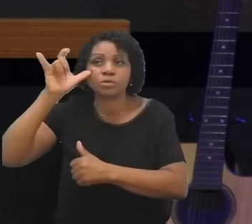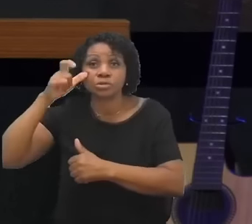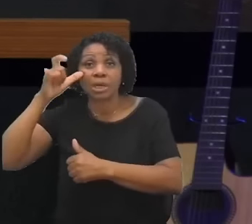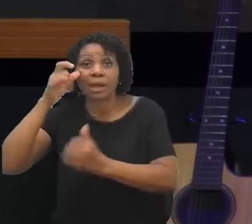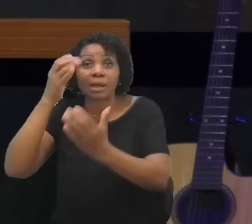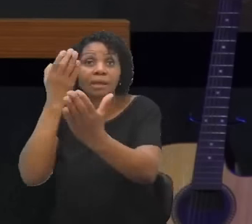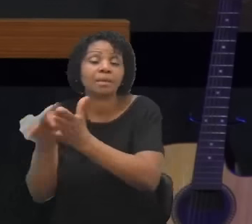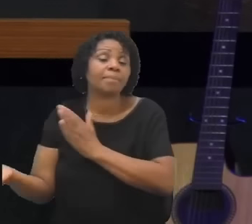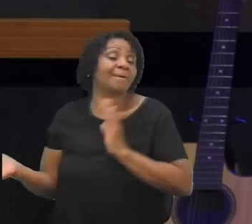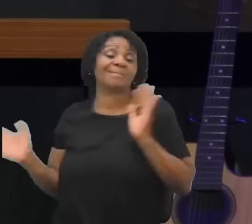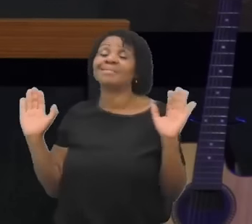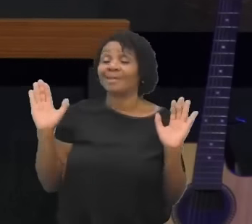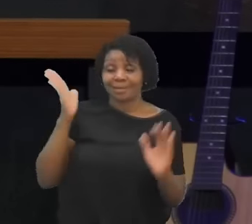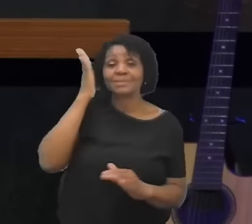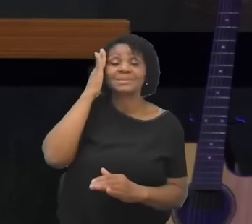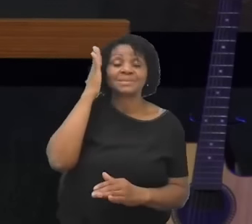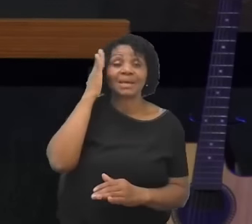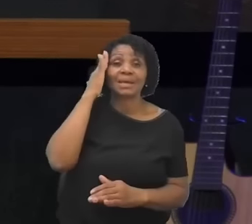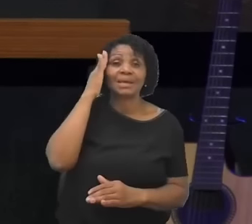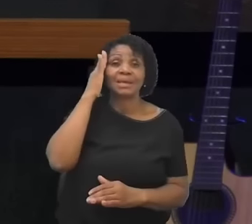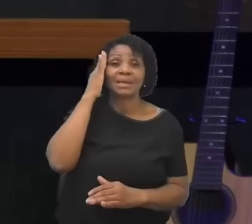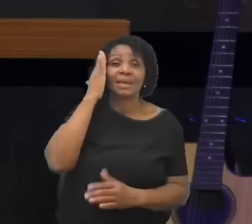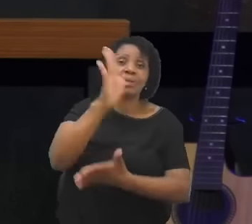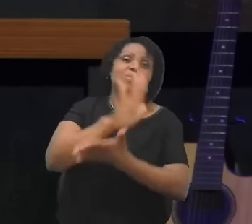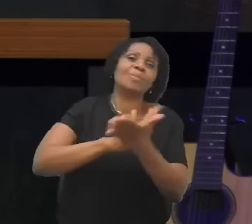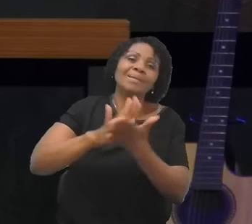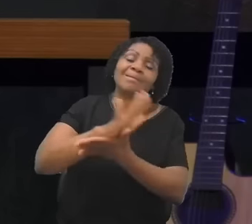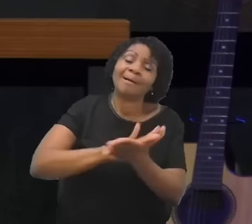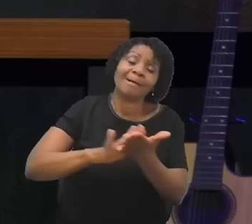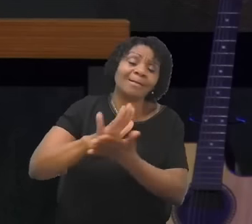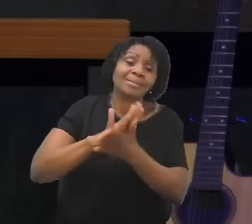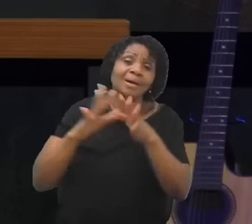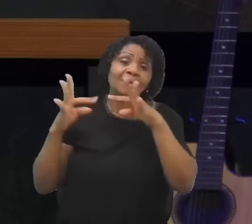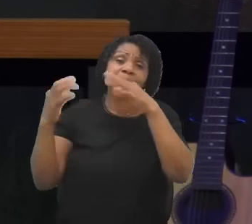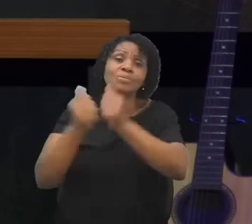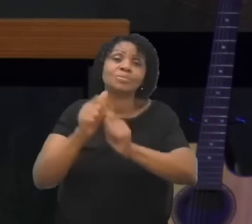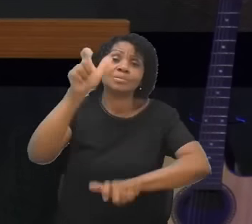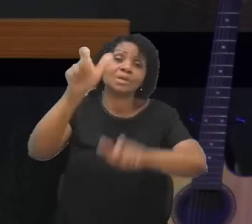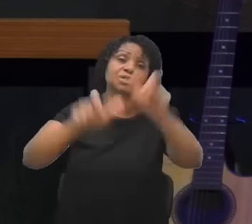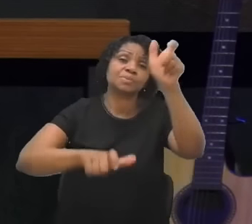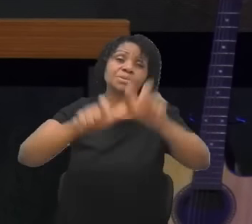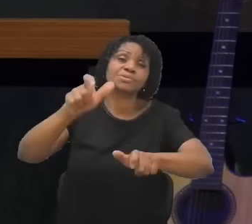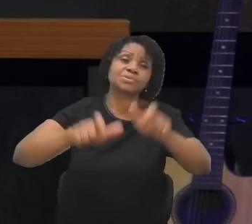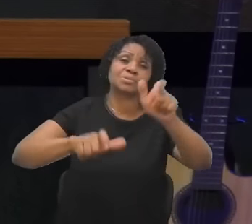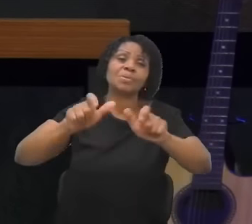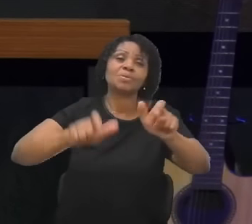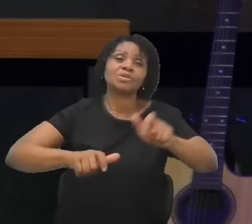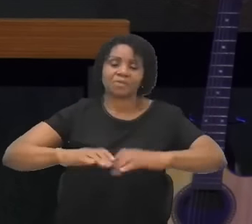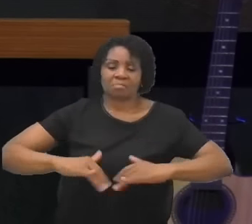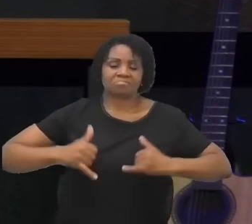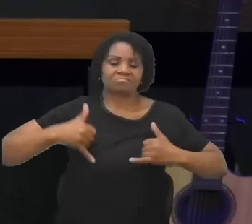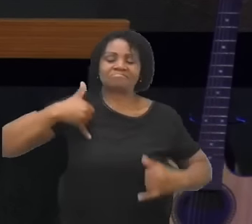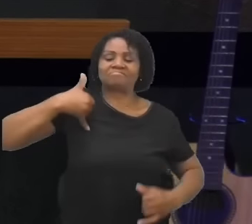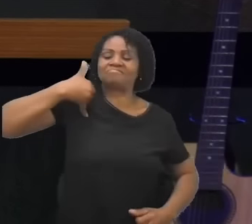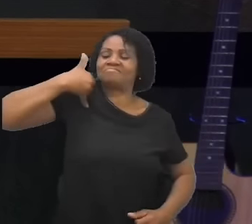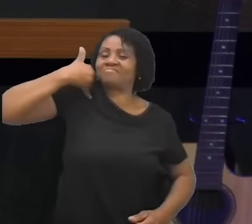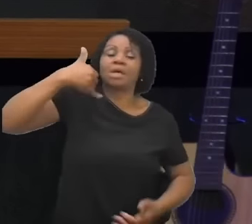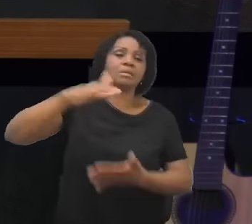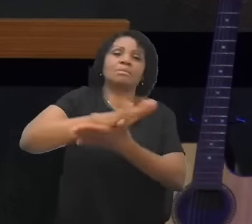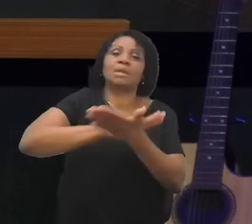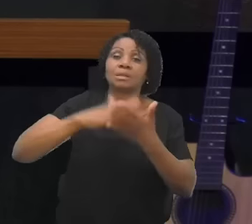perder da noite por dia. Então isso não é nada. Tudo que as pessoas ficam infladas, isto não é